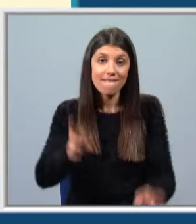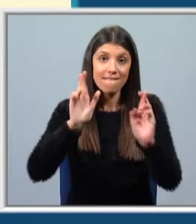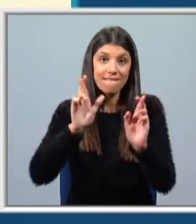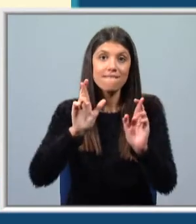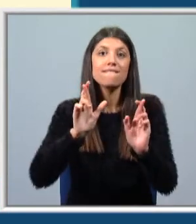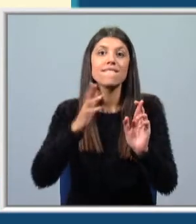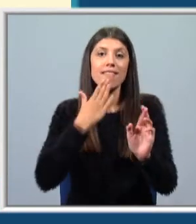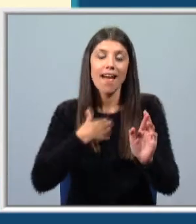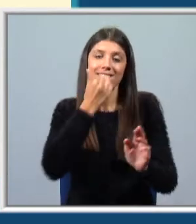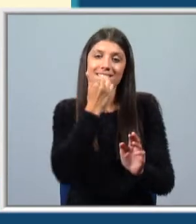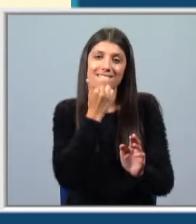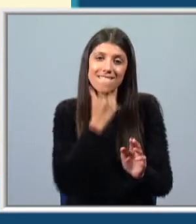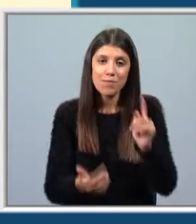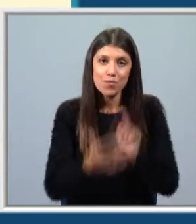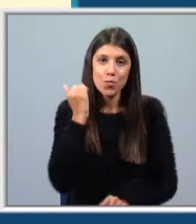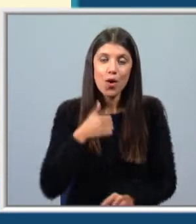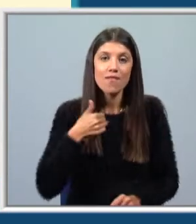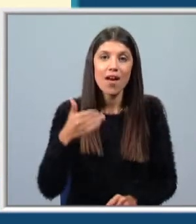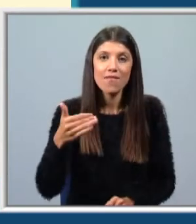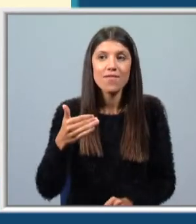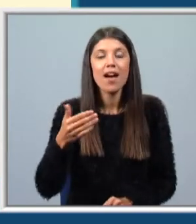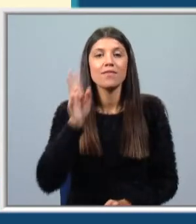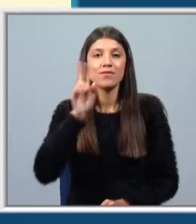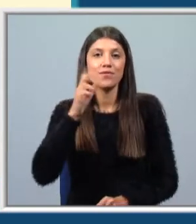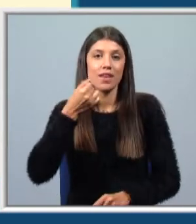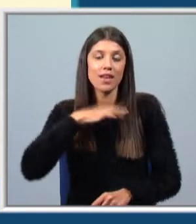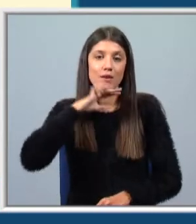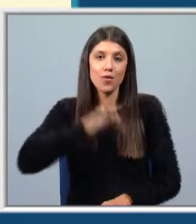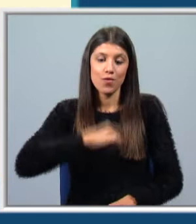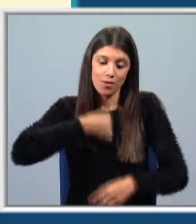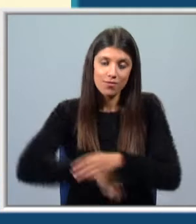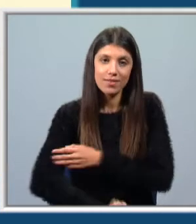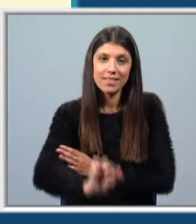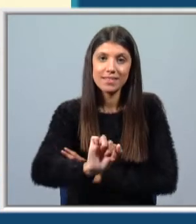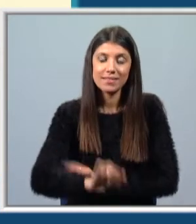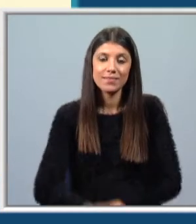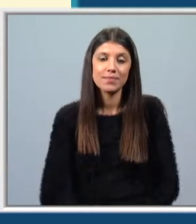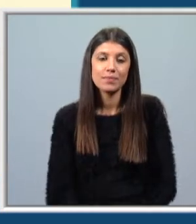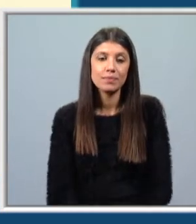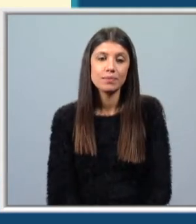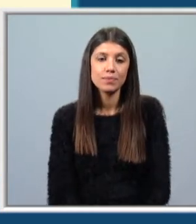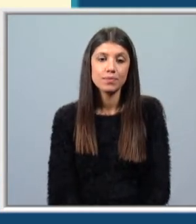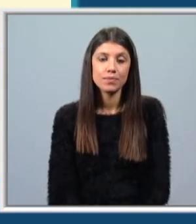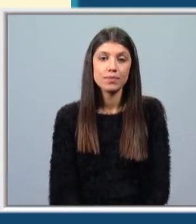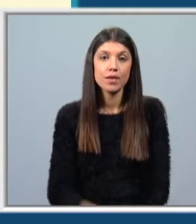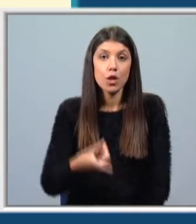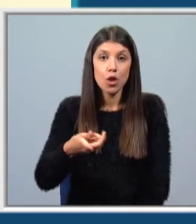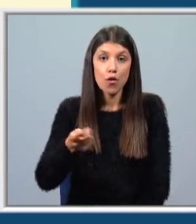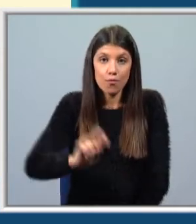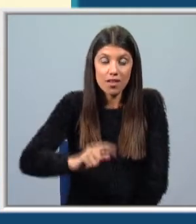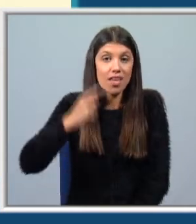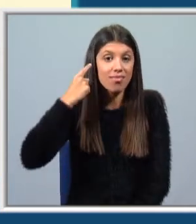seriam satisfeitos e que elas viriam assistir ao nascimento do príncipe. Ao fim de